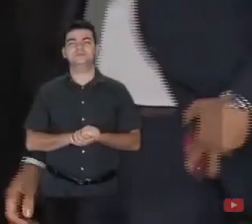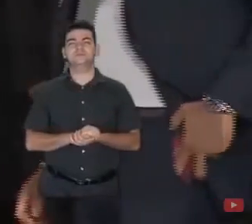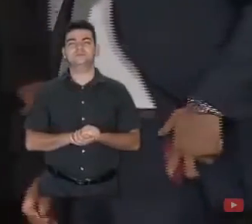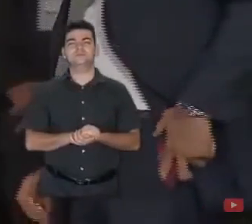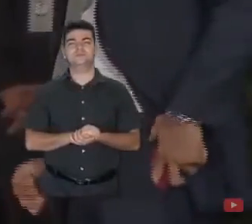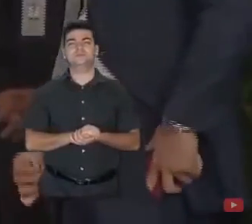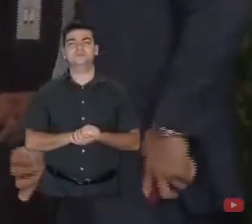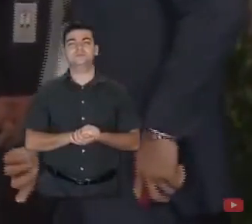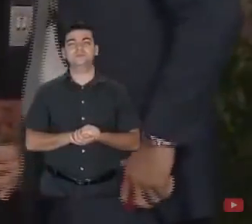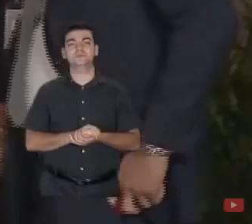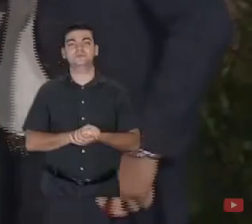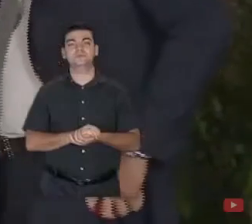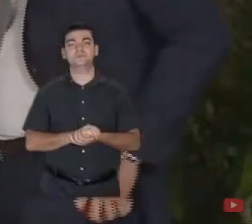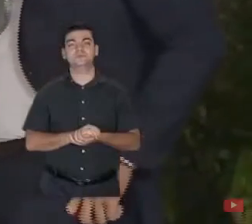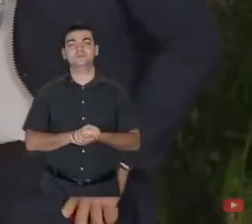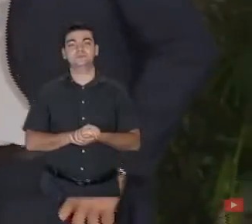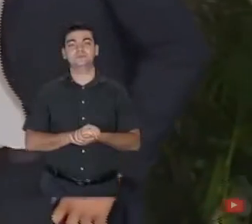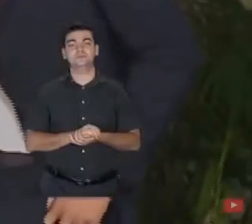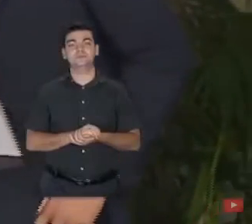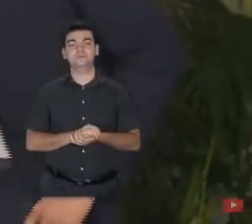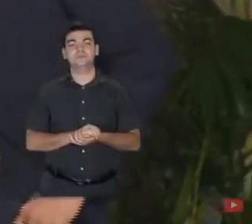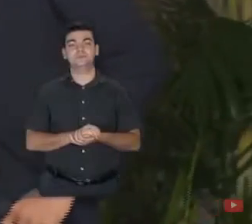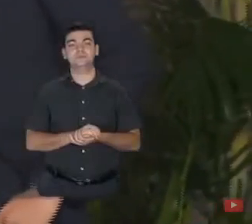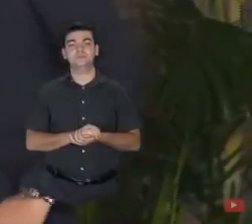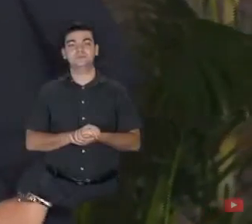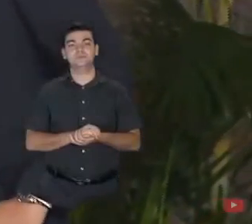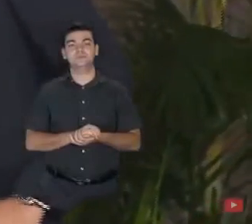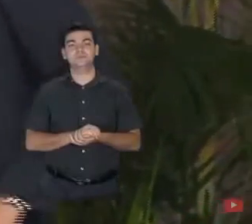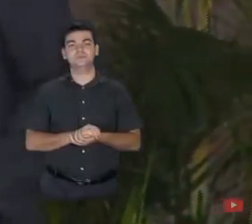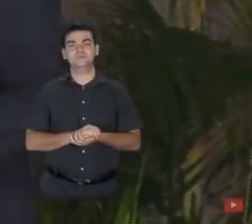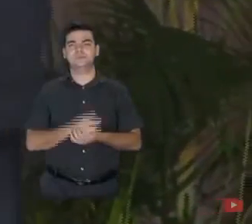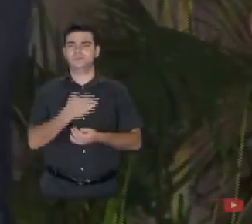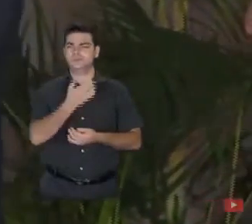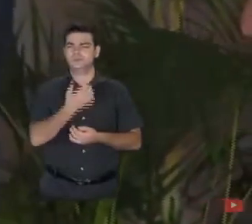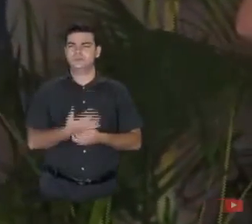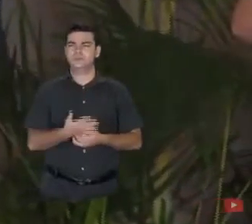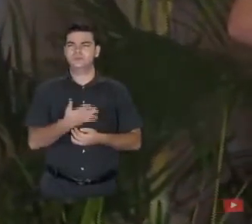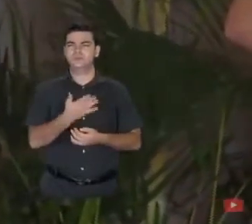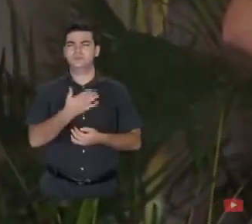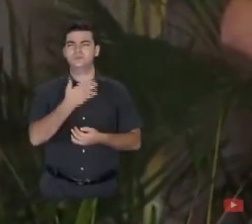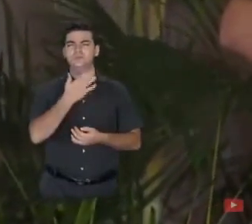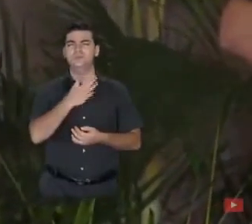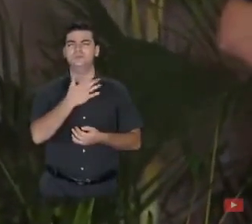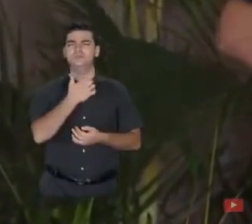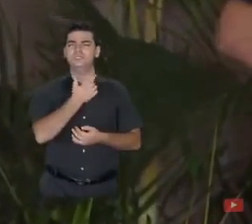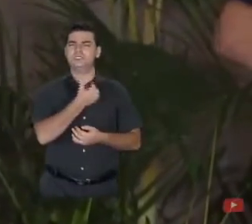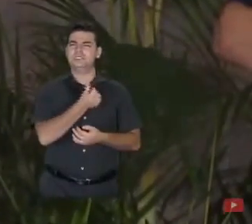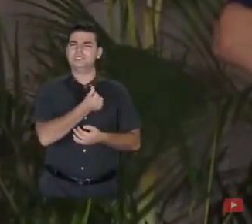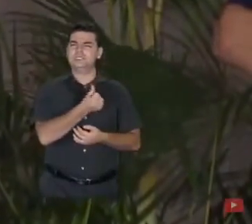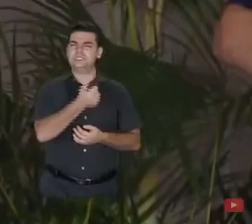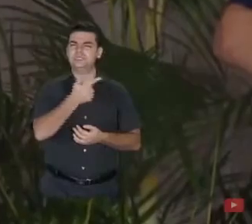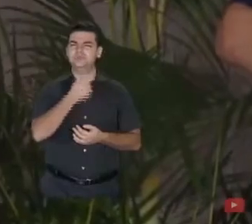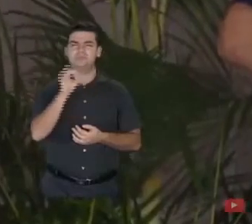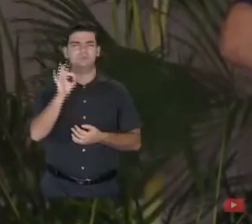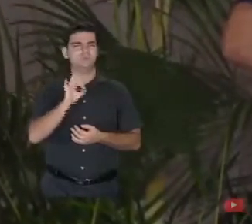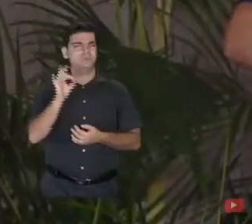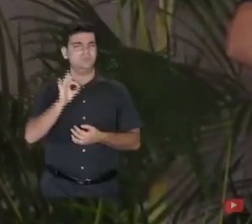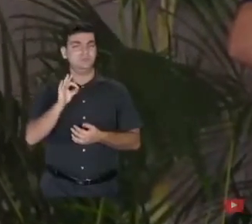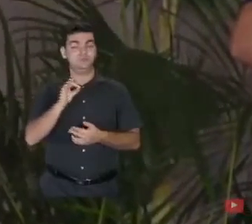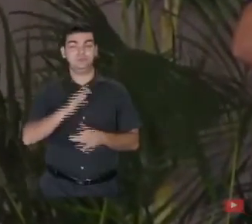Boa noite a todos. Presidente, por gentileza, o senhor falou em 62% de totalização com esse